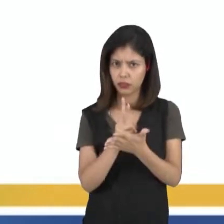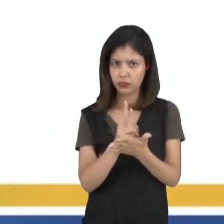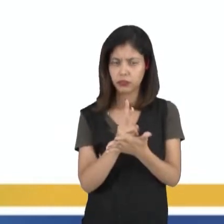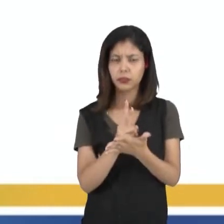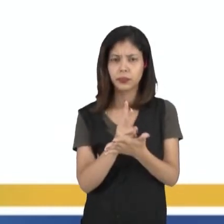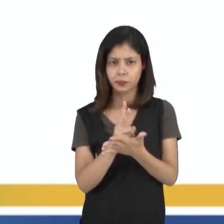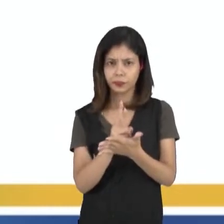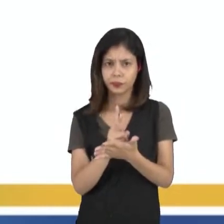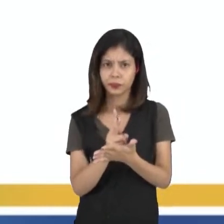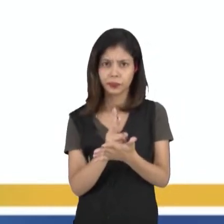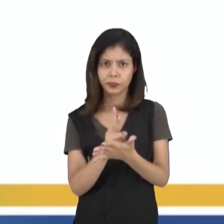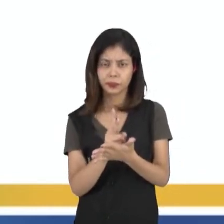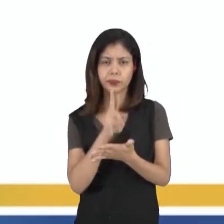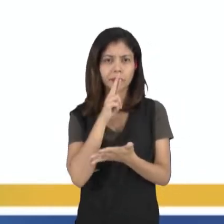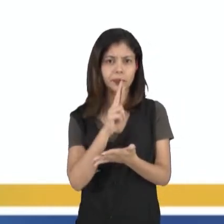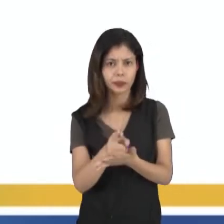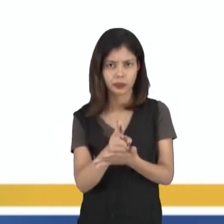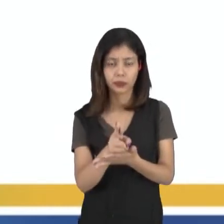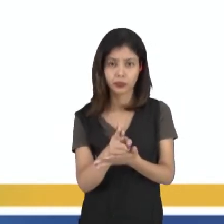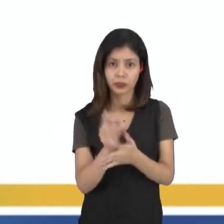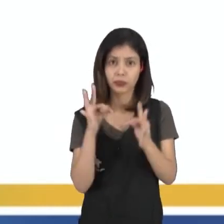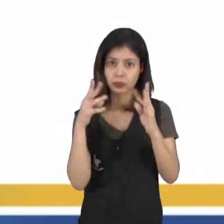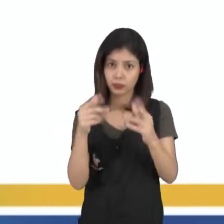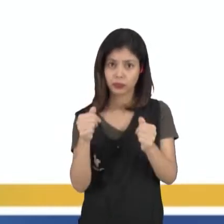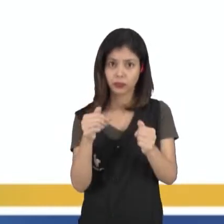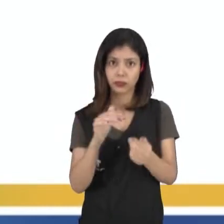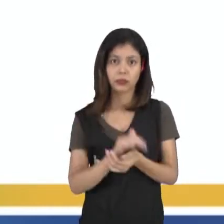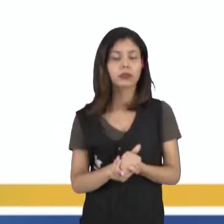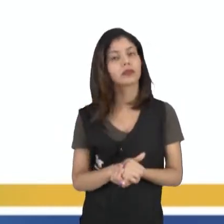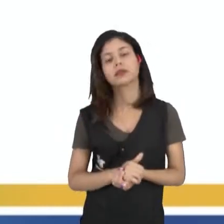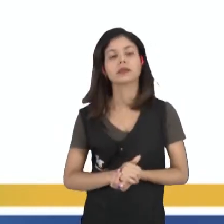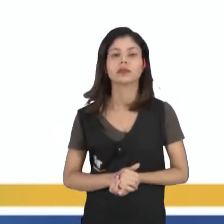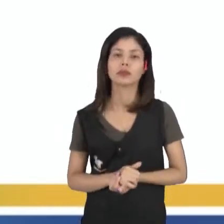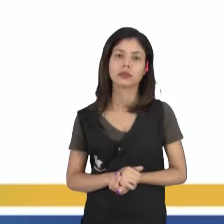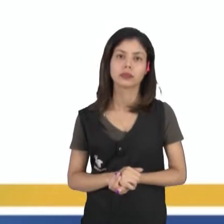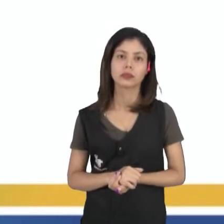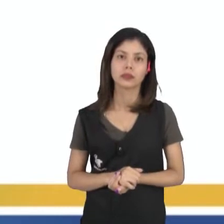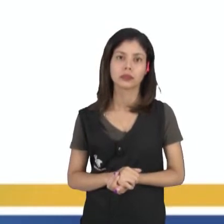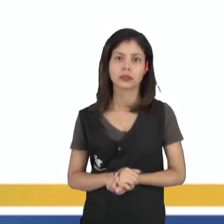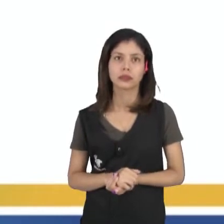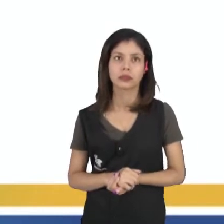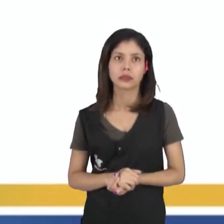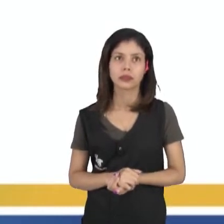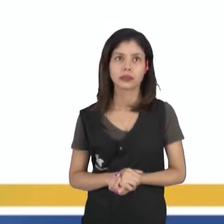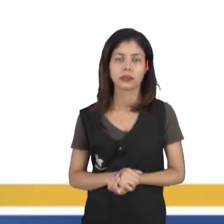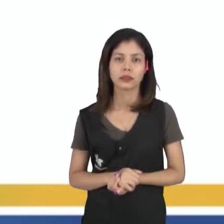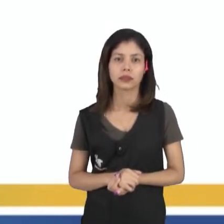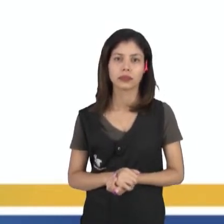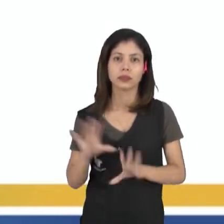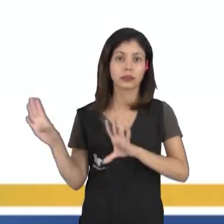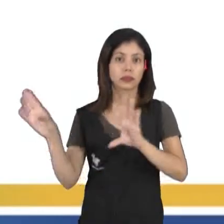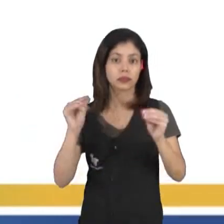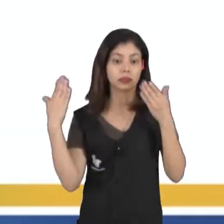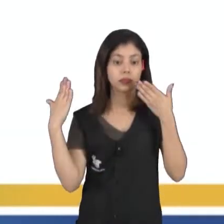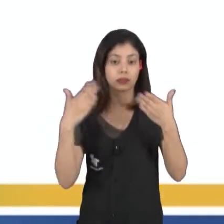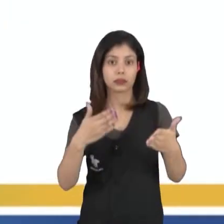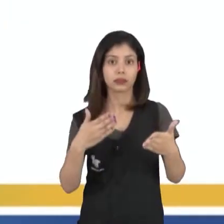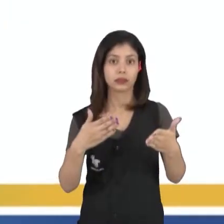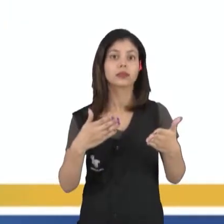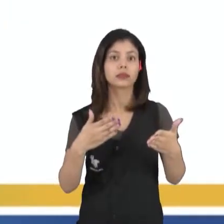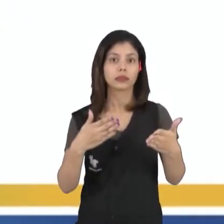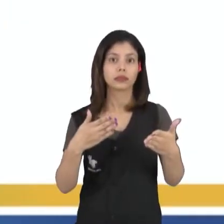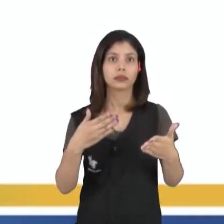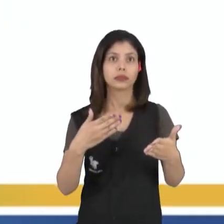mesma resposta para todas? Vamos ver. Vamos trazer o foco para onde? Para